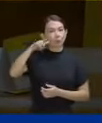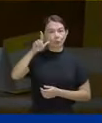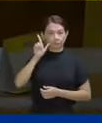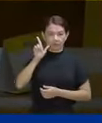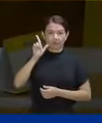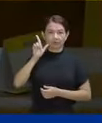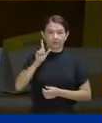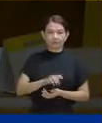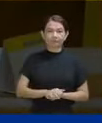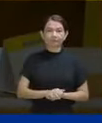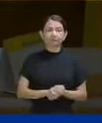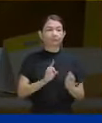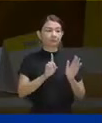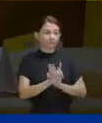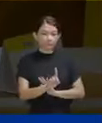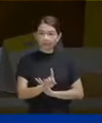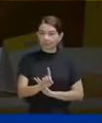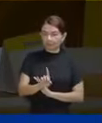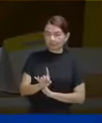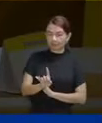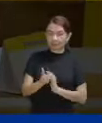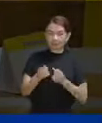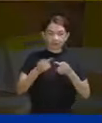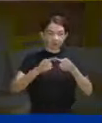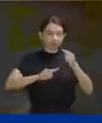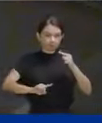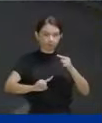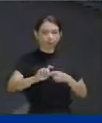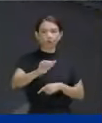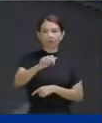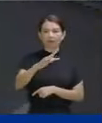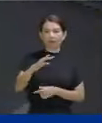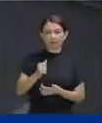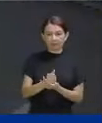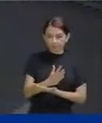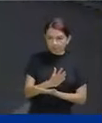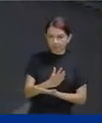27/8/2024, perguntando se há algum óbice à sua aprovação.